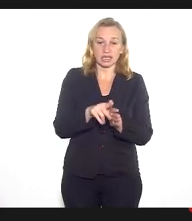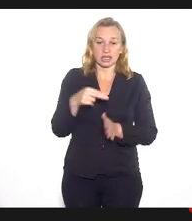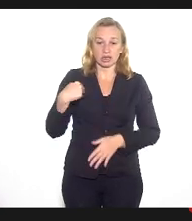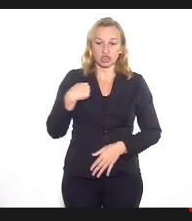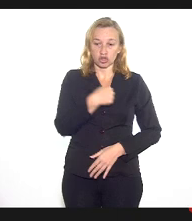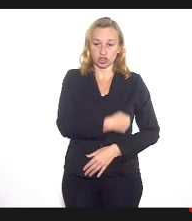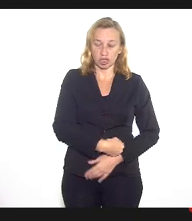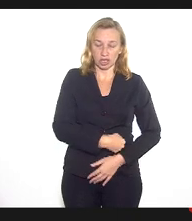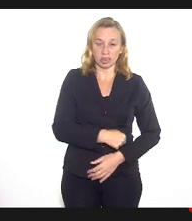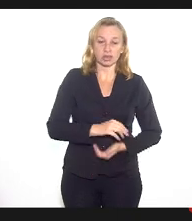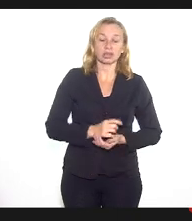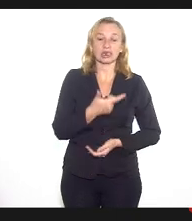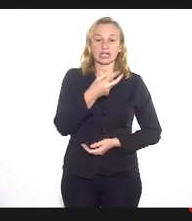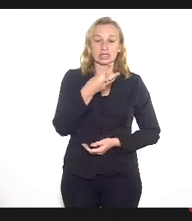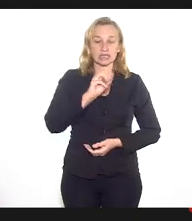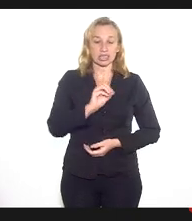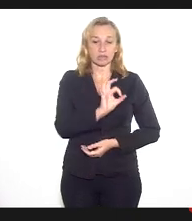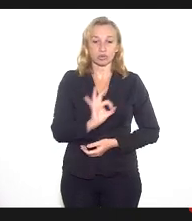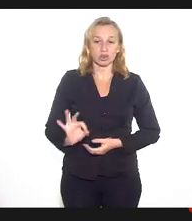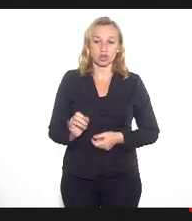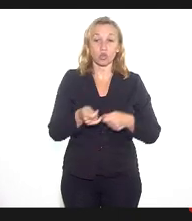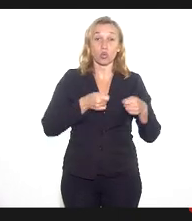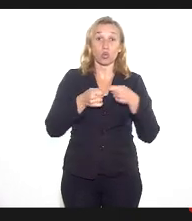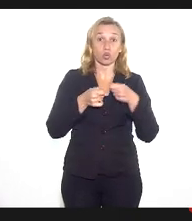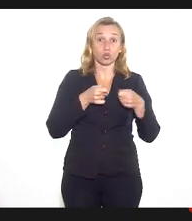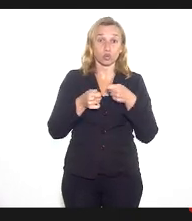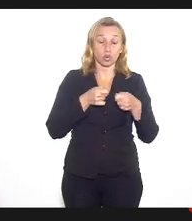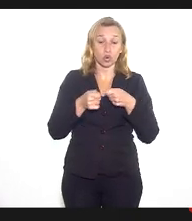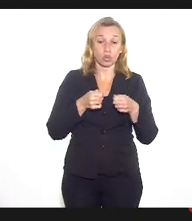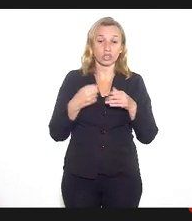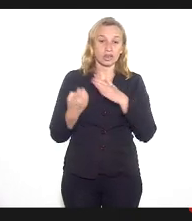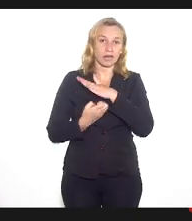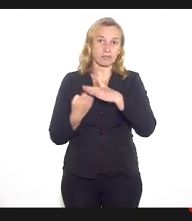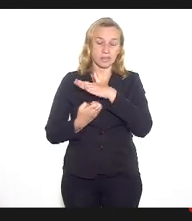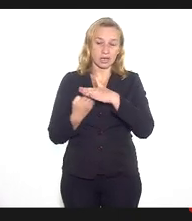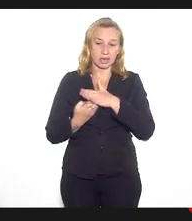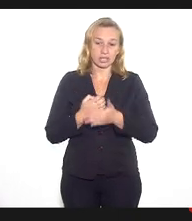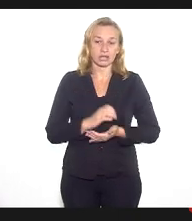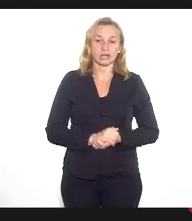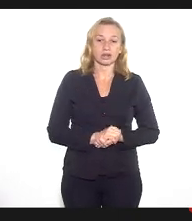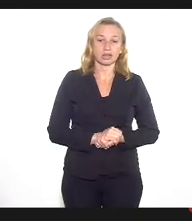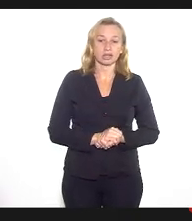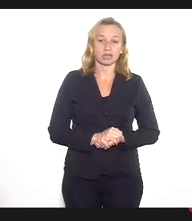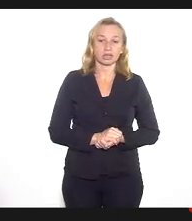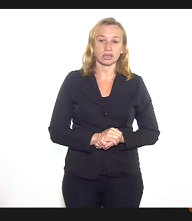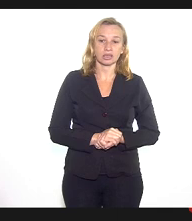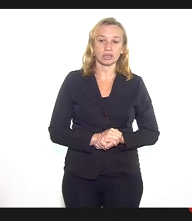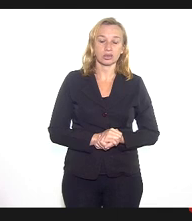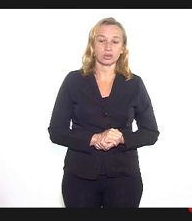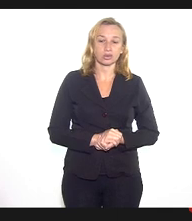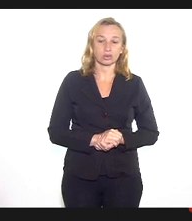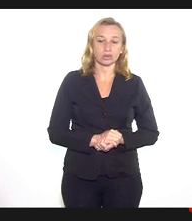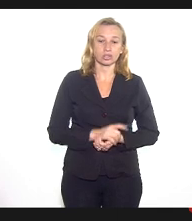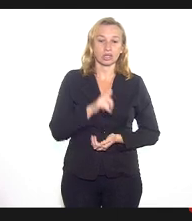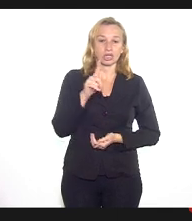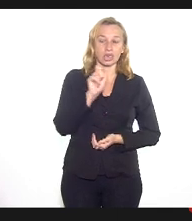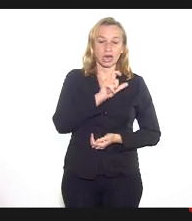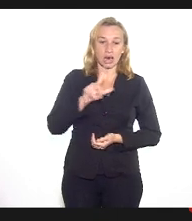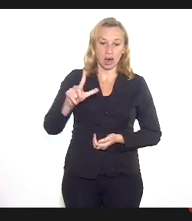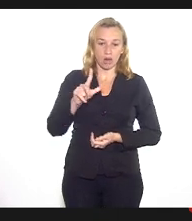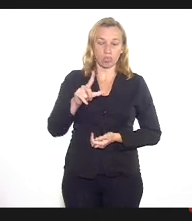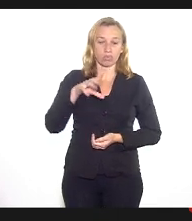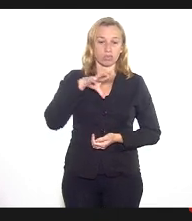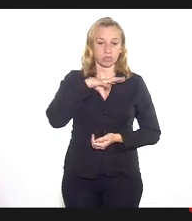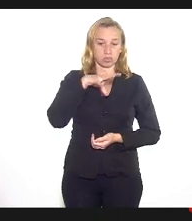30%. O controle da empresa é efetuado pela majoritária Galp, pela